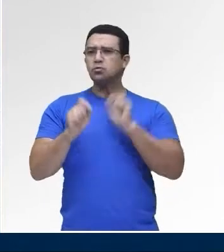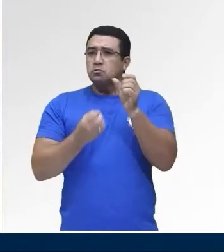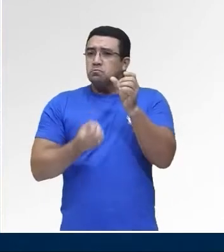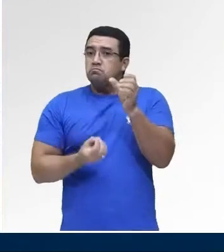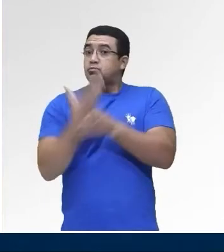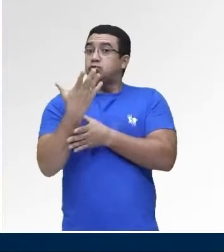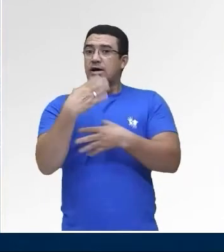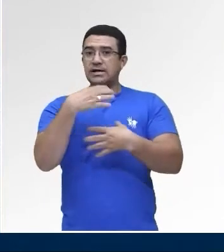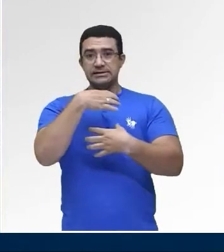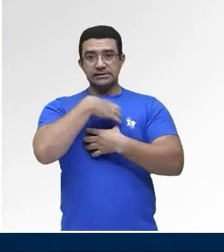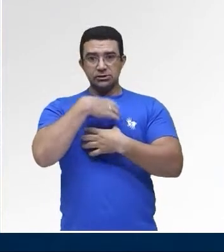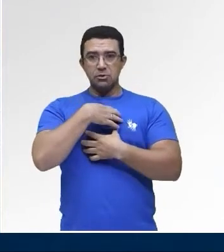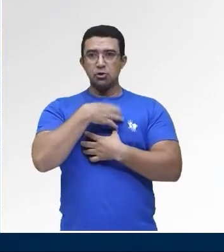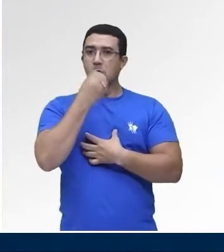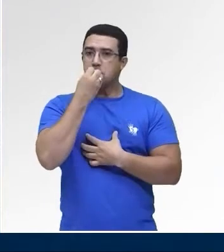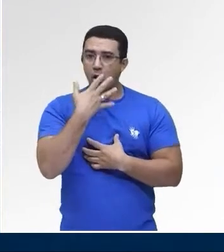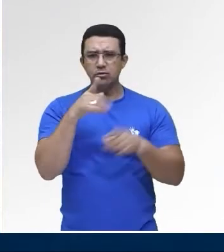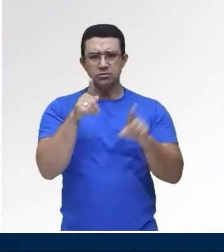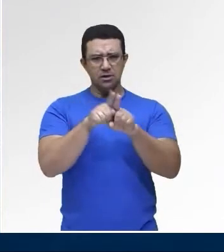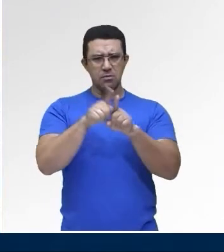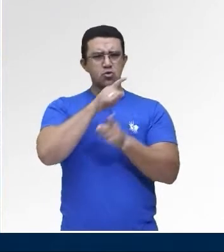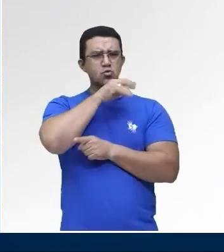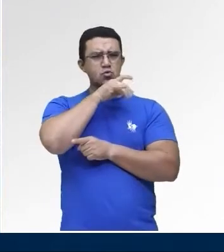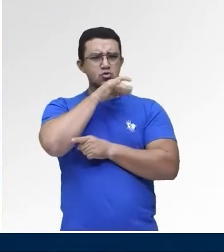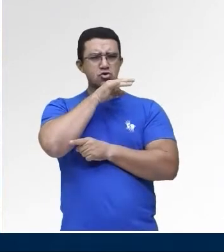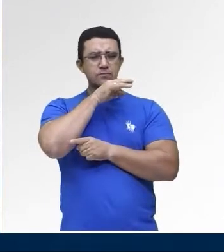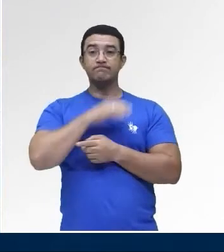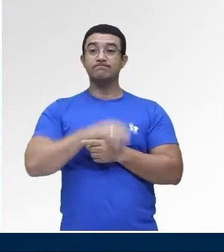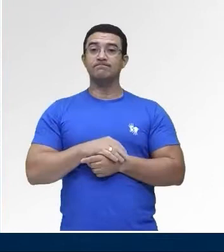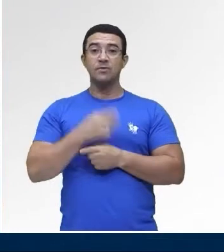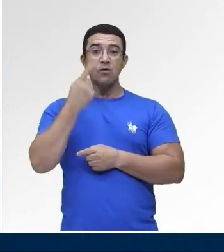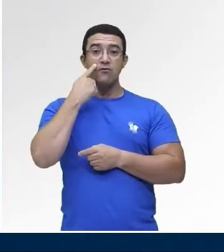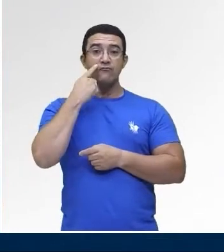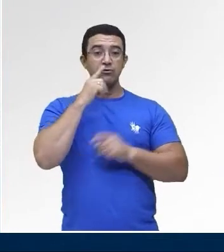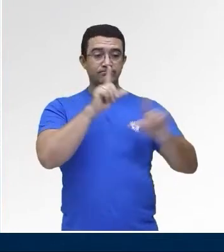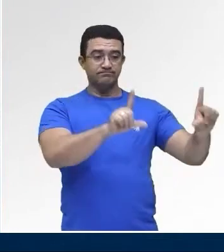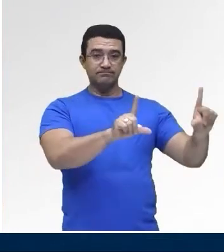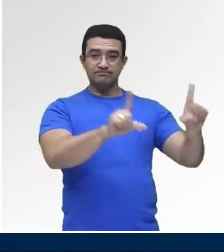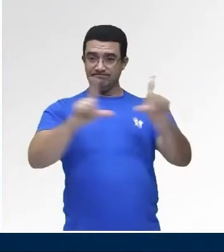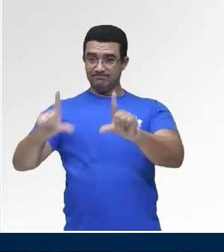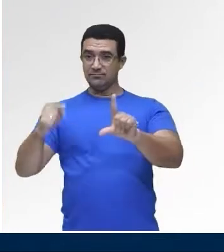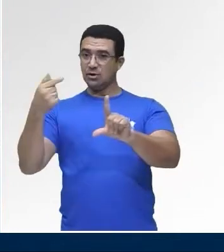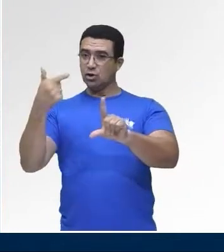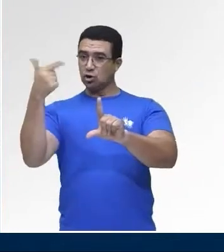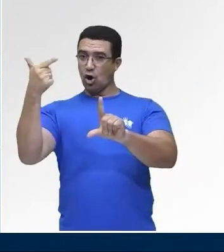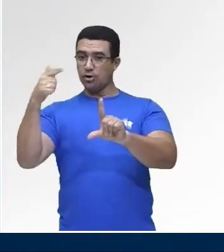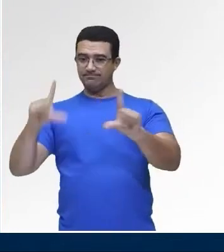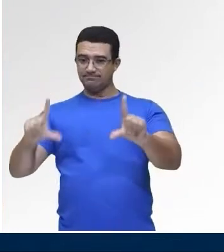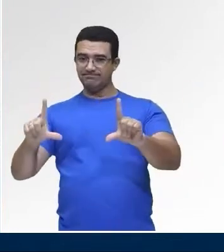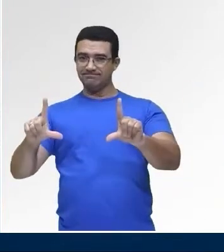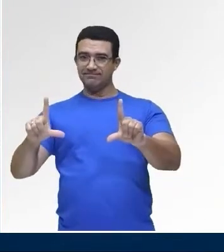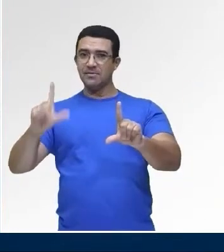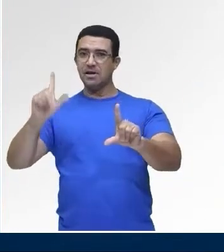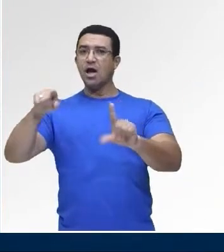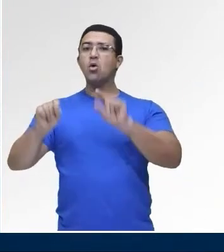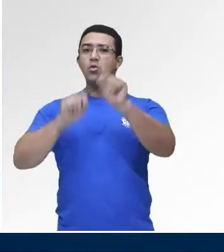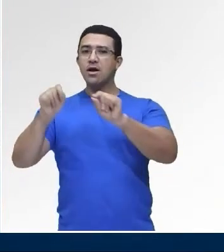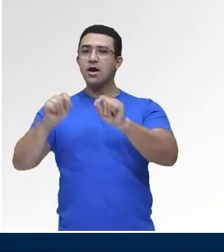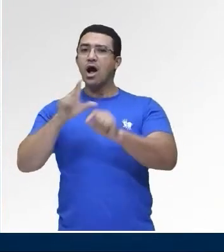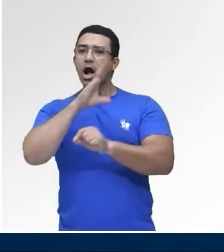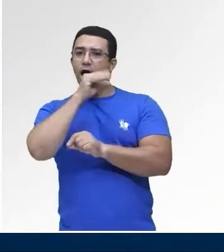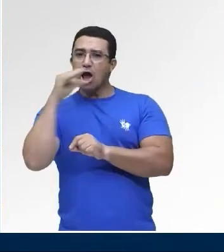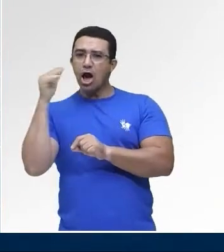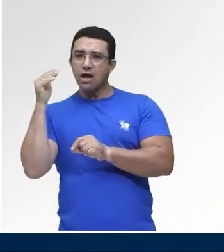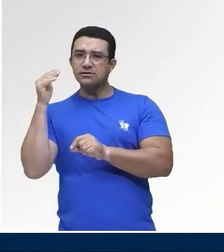é o que está acontecendo na segunda imagem que vocês estão vendo aí, que é uma obra de Cândido Portinari, uma obra